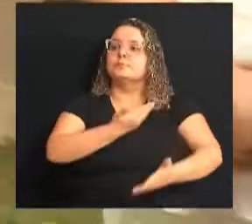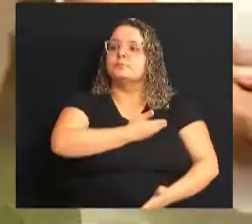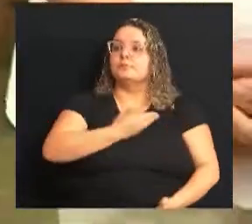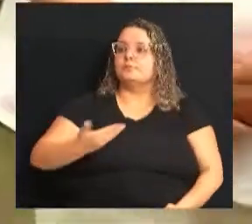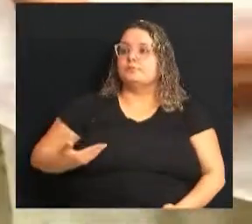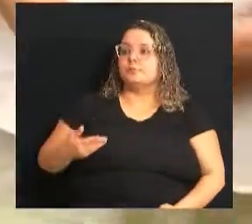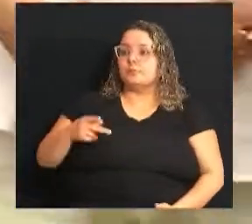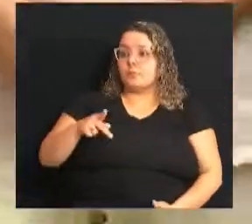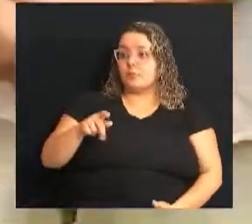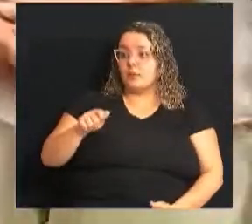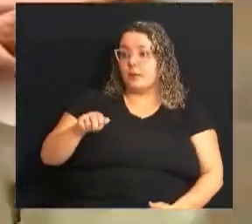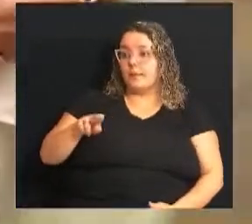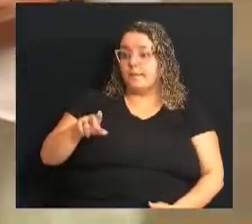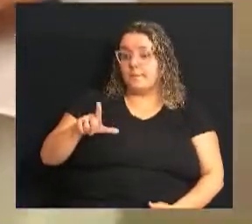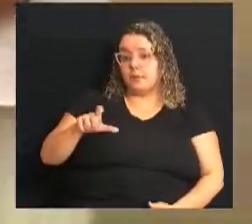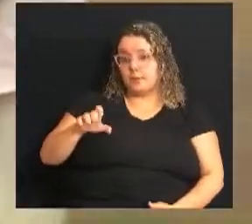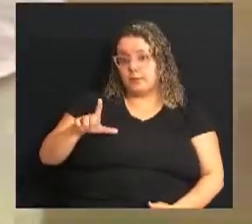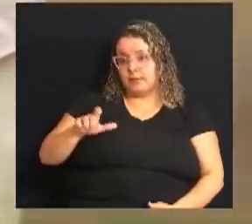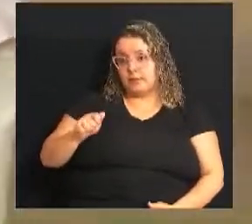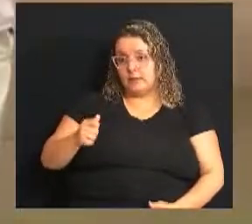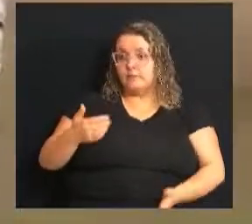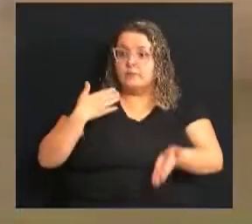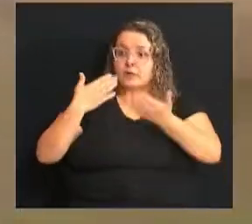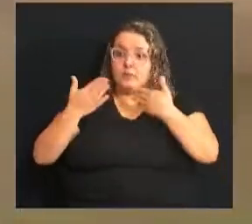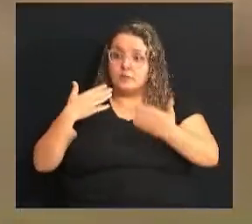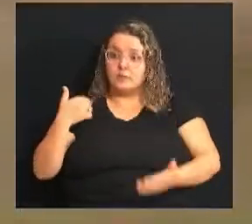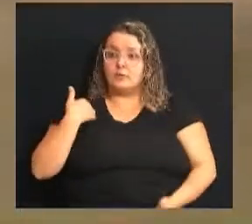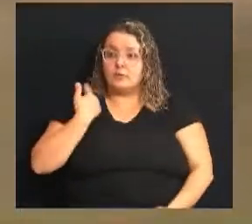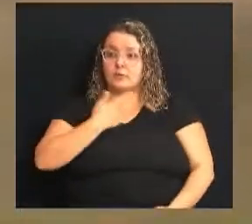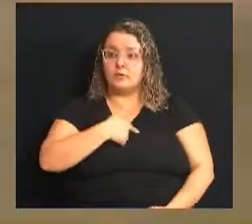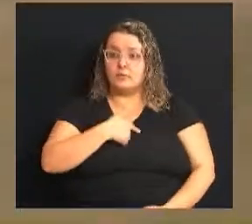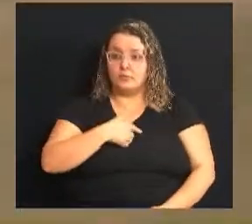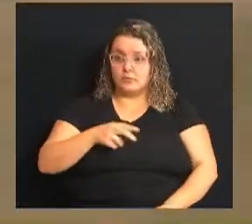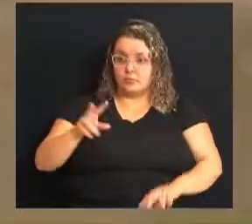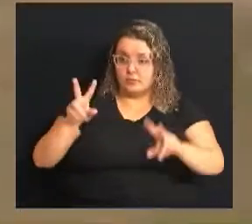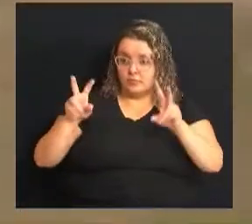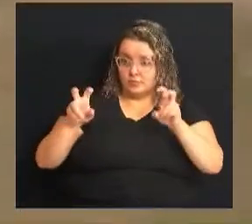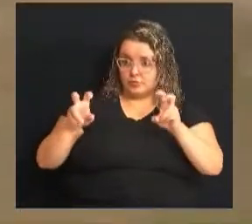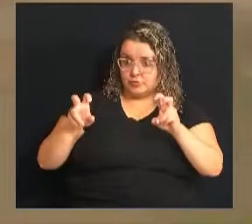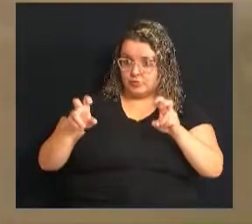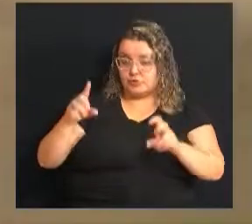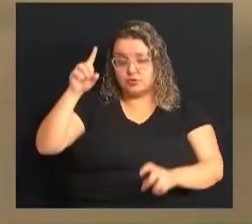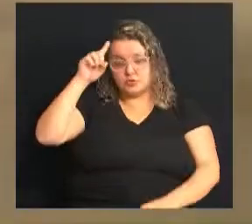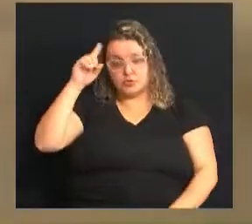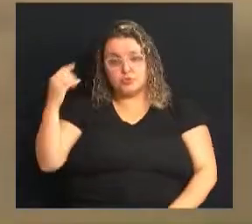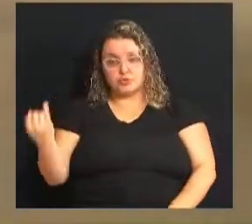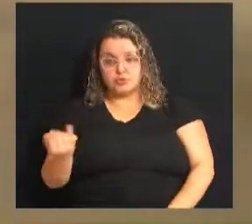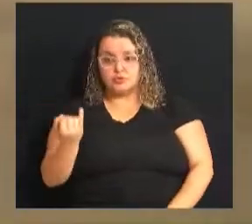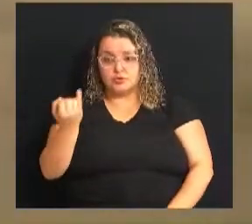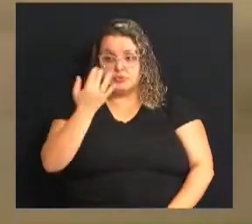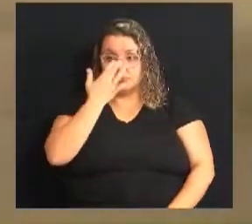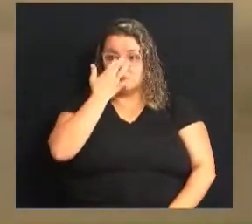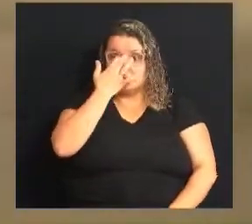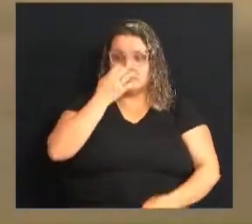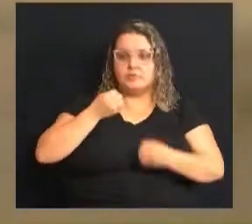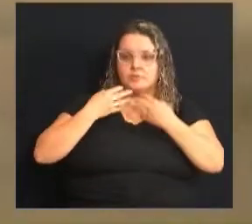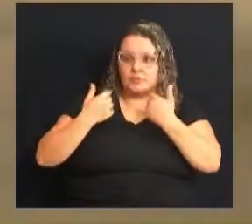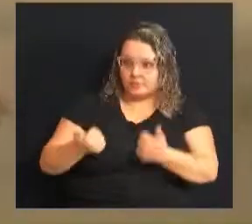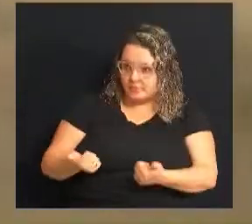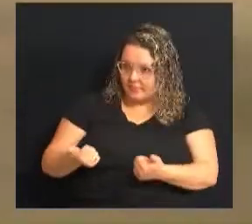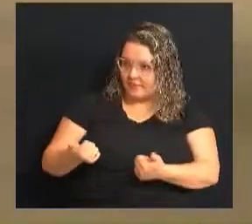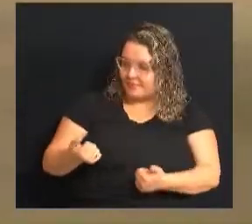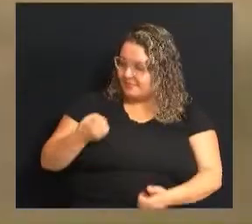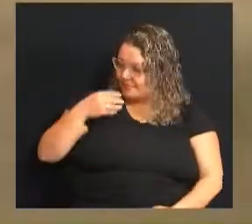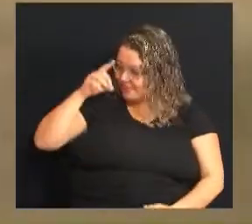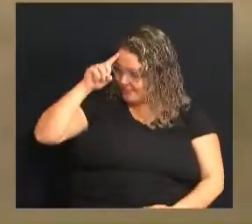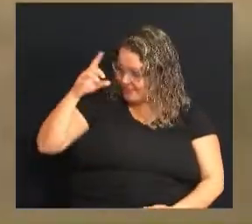Paulela, vai bater um papo conosco, falar a respeito deste dia importante. Tudo bem com o senhor? Bom dia.